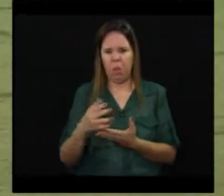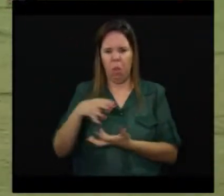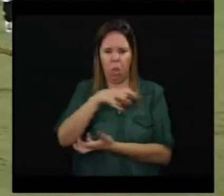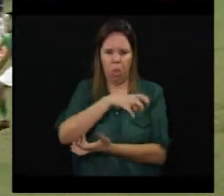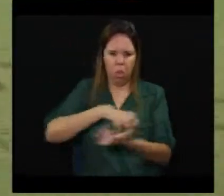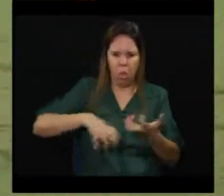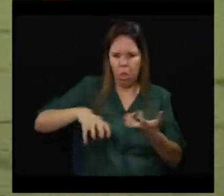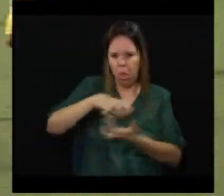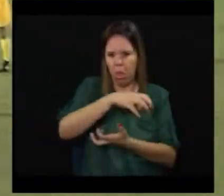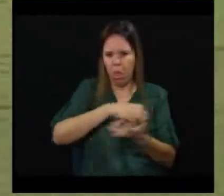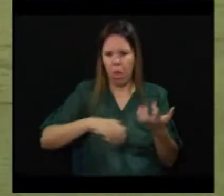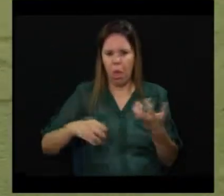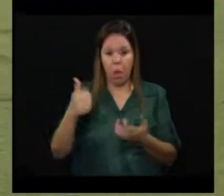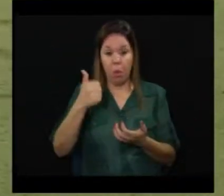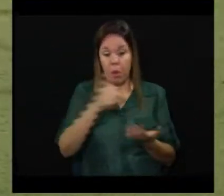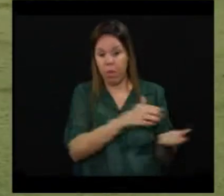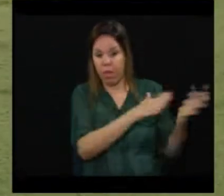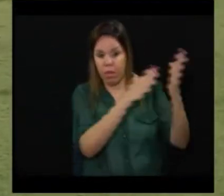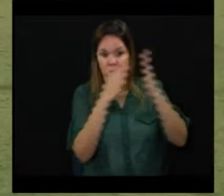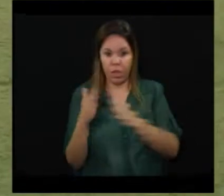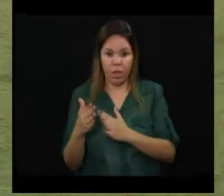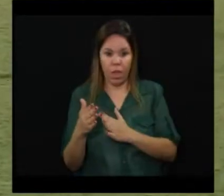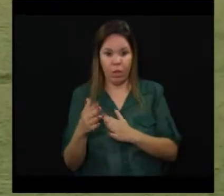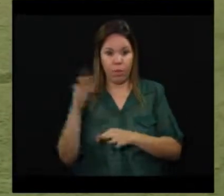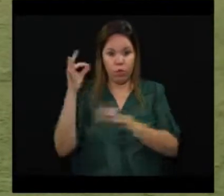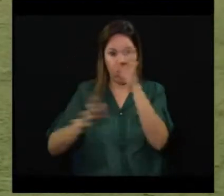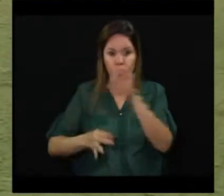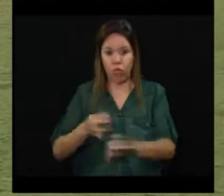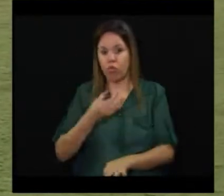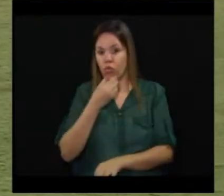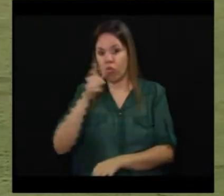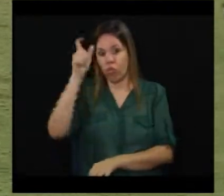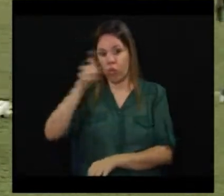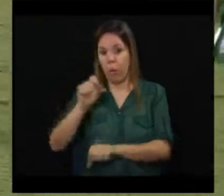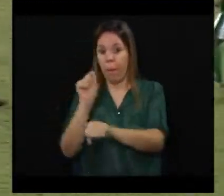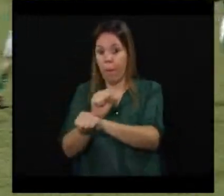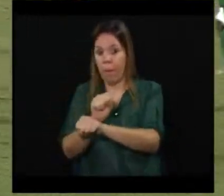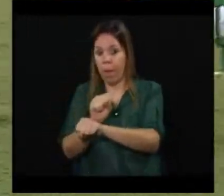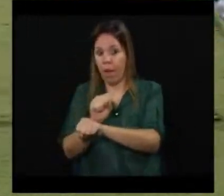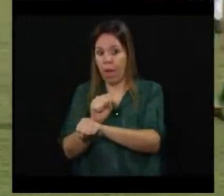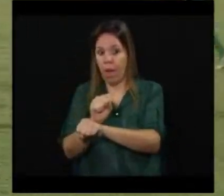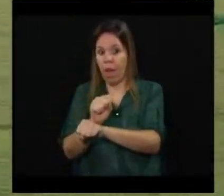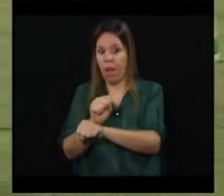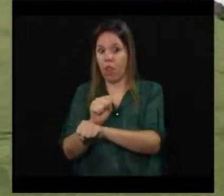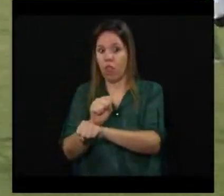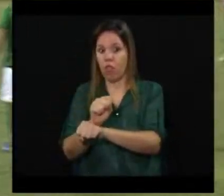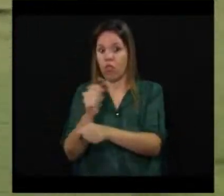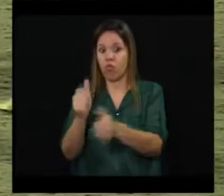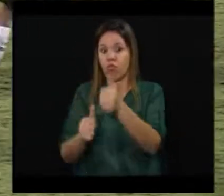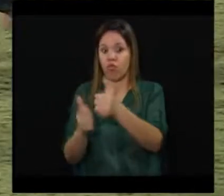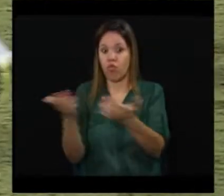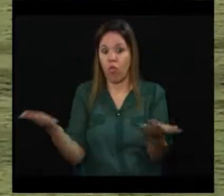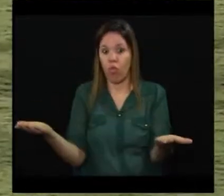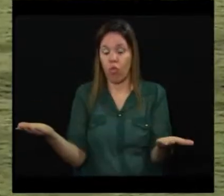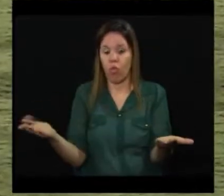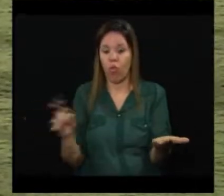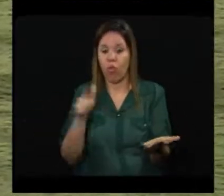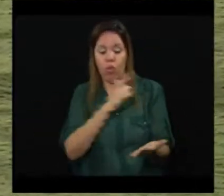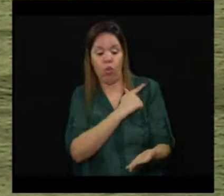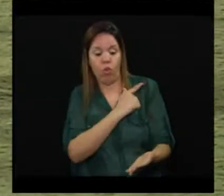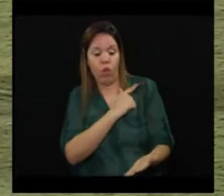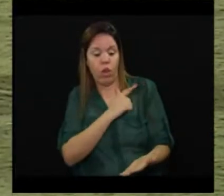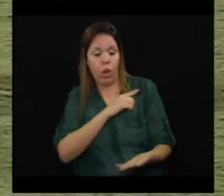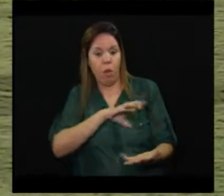No primeiro tempo, o árbitro paralisou a partida quando a posse de bola estava com o Guarani. E após